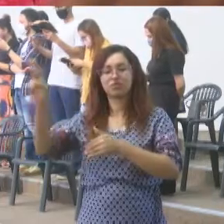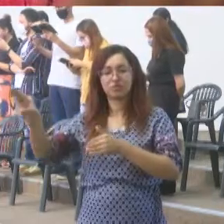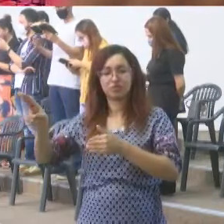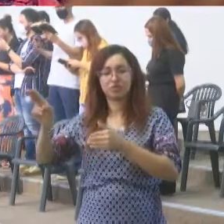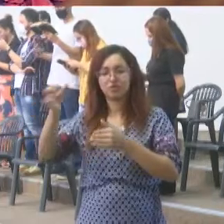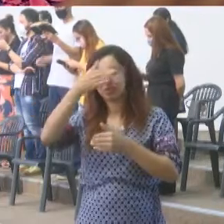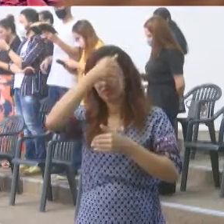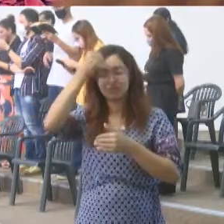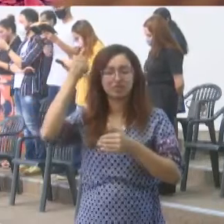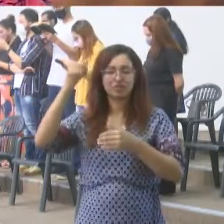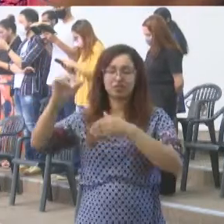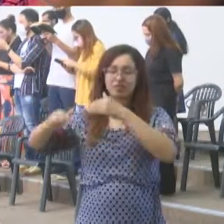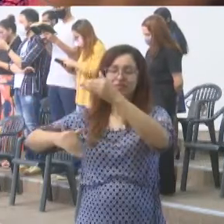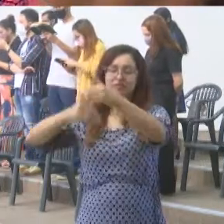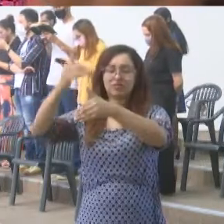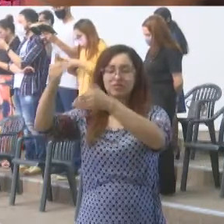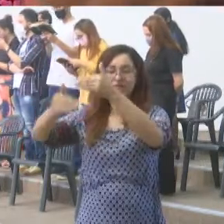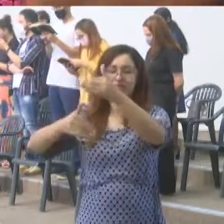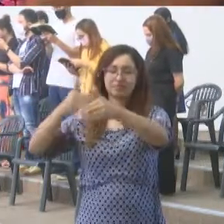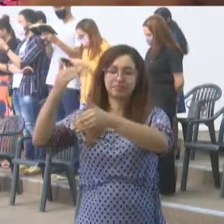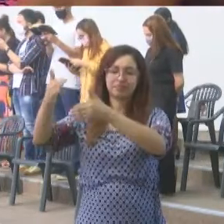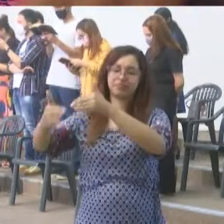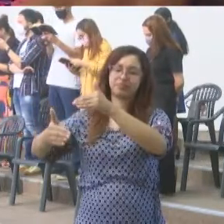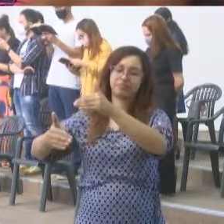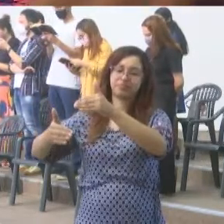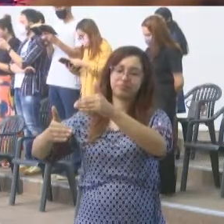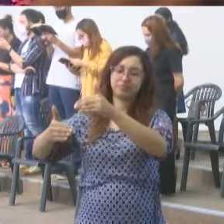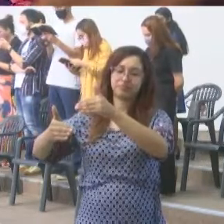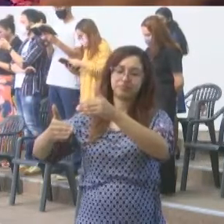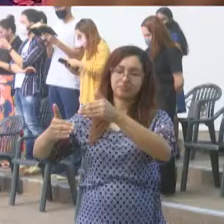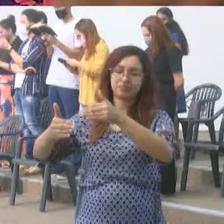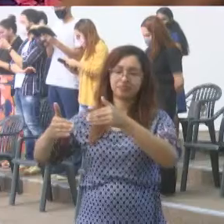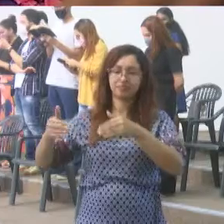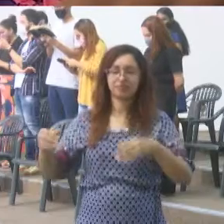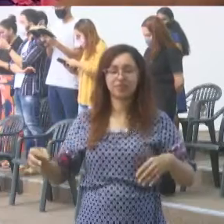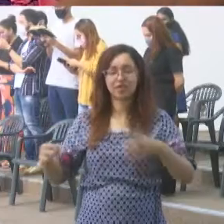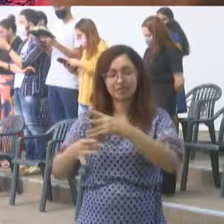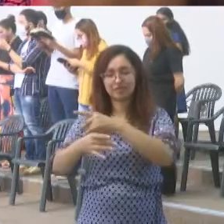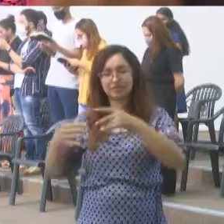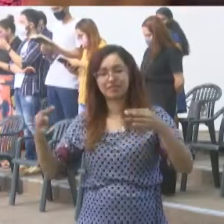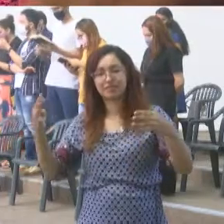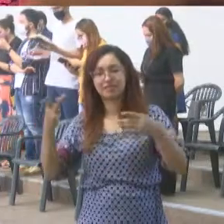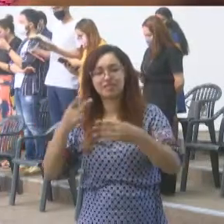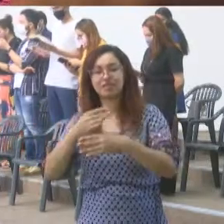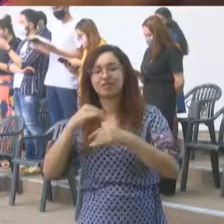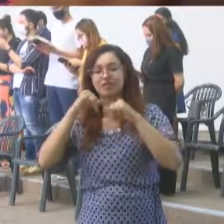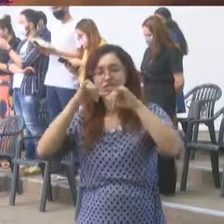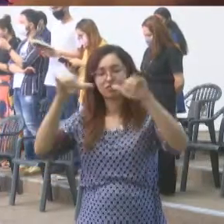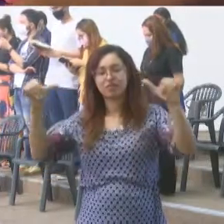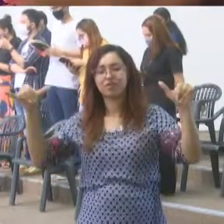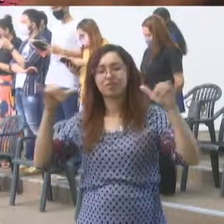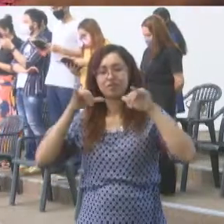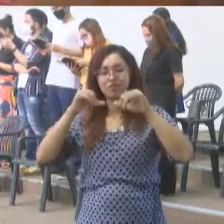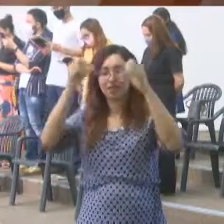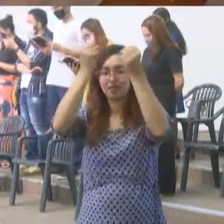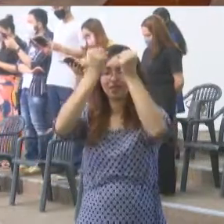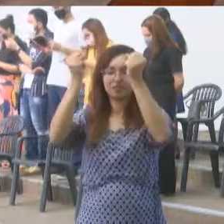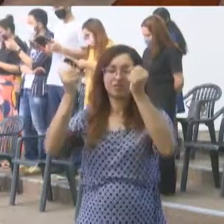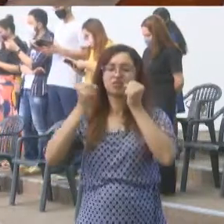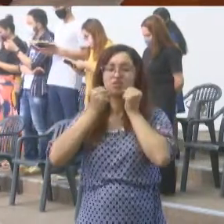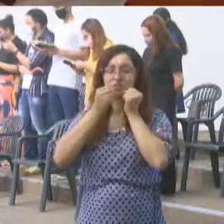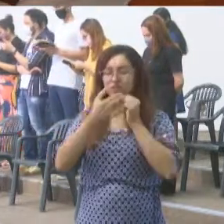nome não seja exterminado dentre seus irmãos e da porta da sua cidade. Disto sois